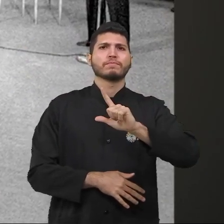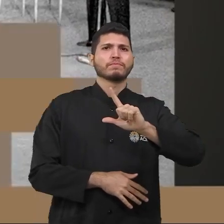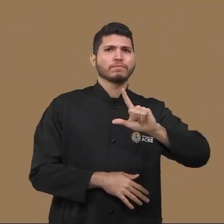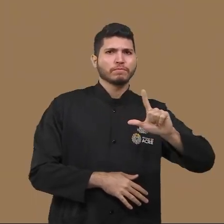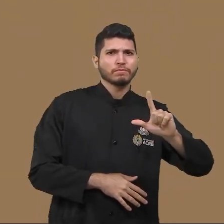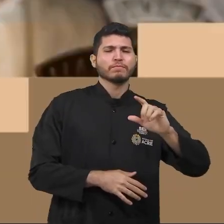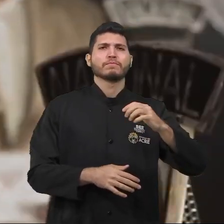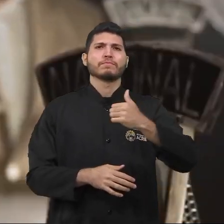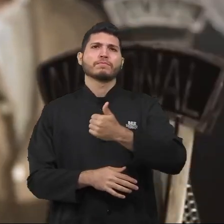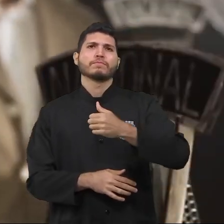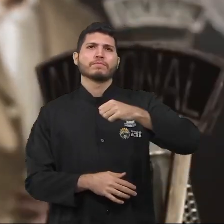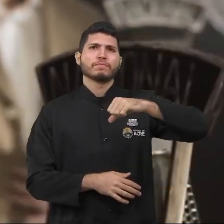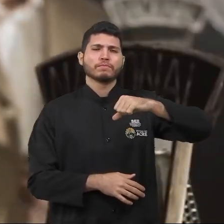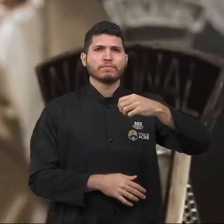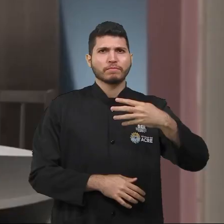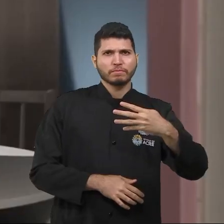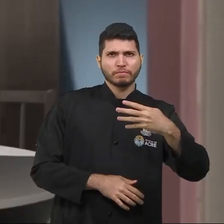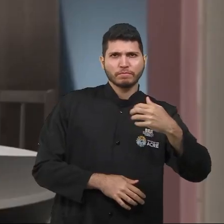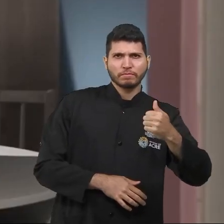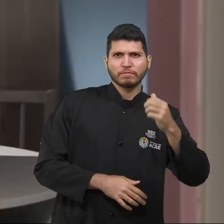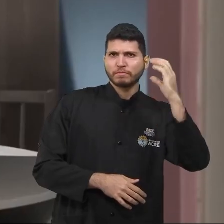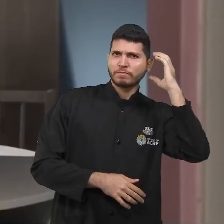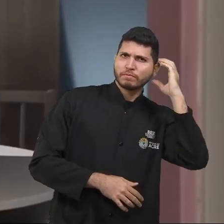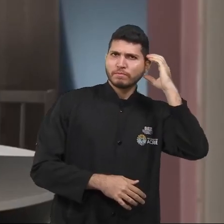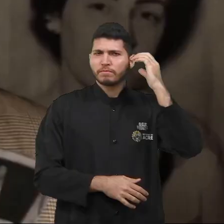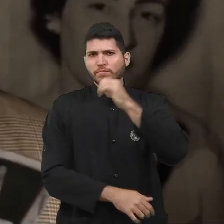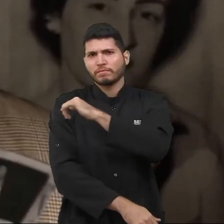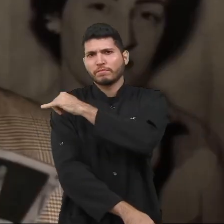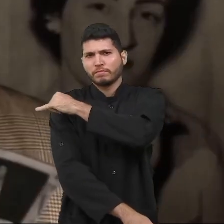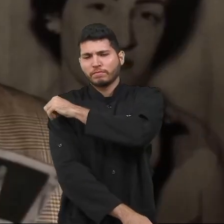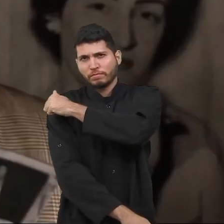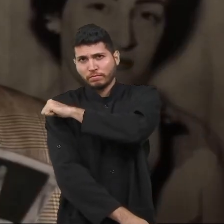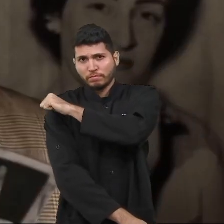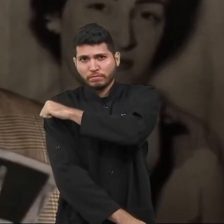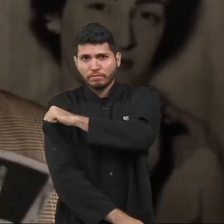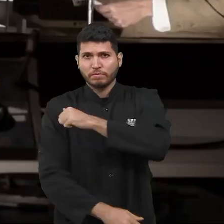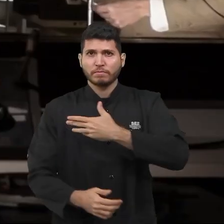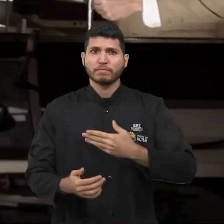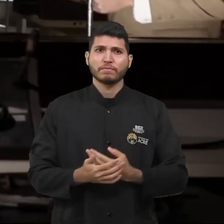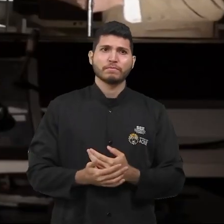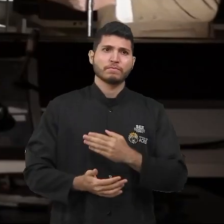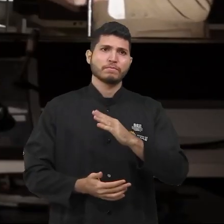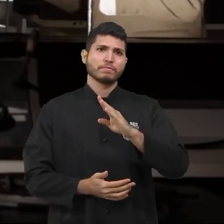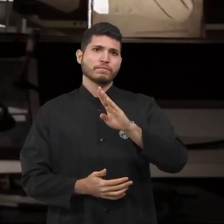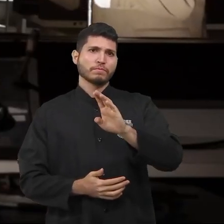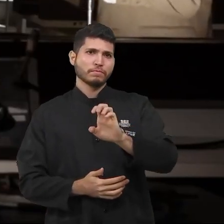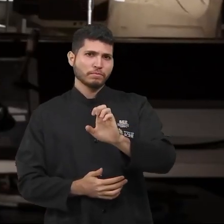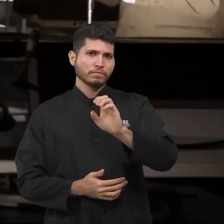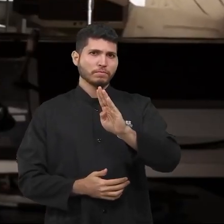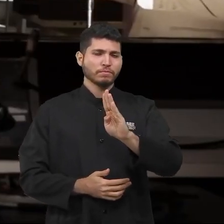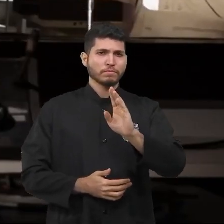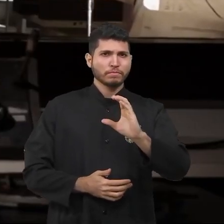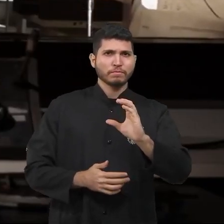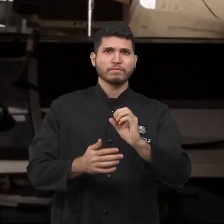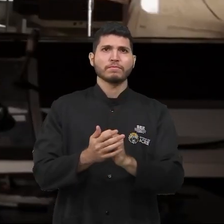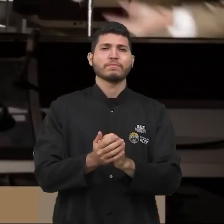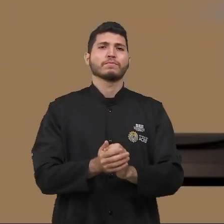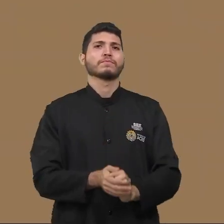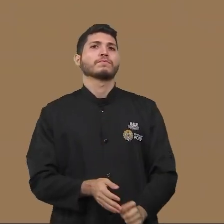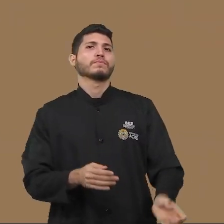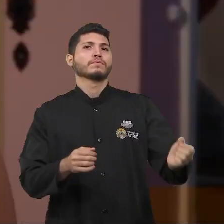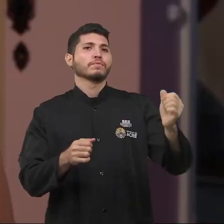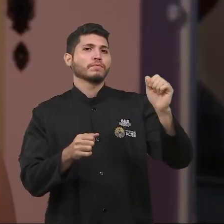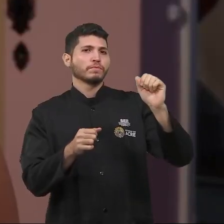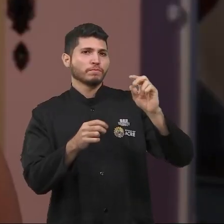Rio de Janeiro. Para celebrar, a EBC remontou uma cena do roteiro original no histórico estúdio de rádio teatro da